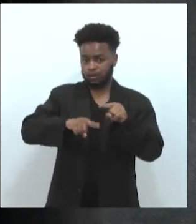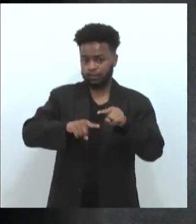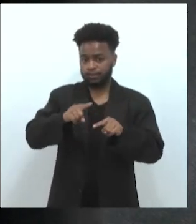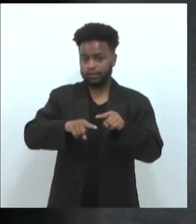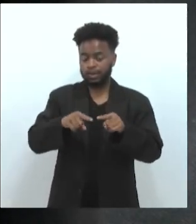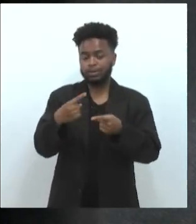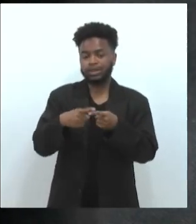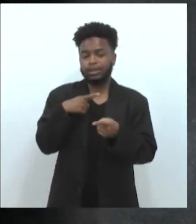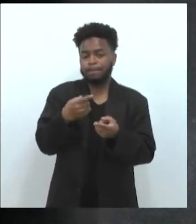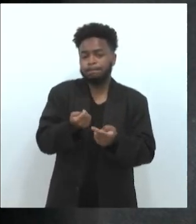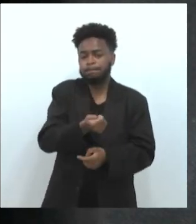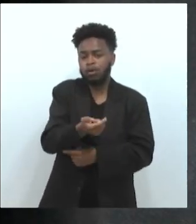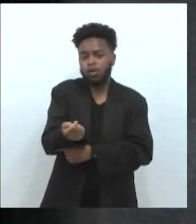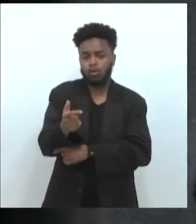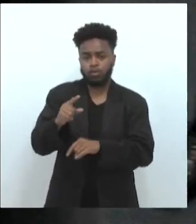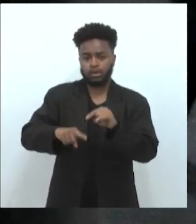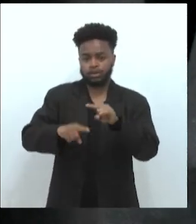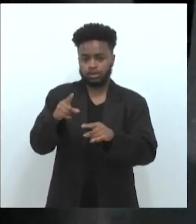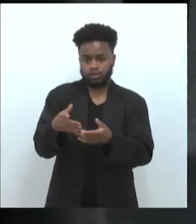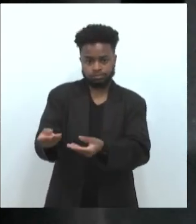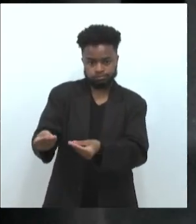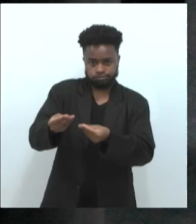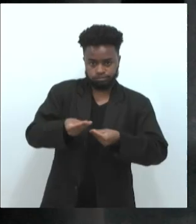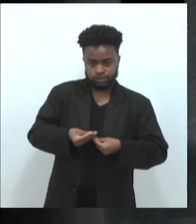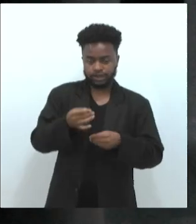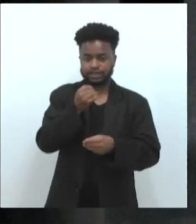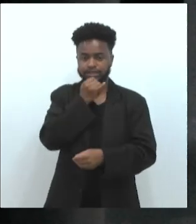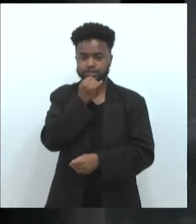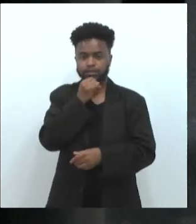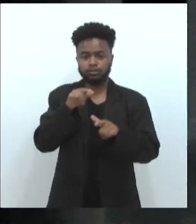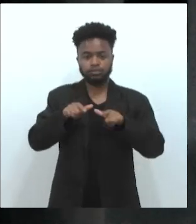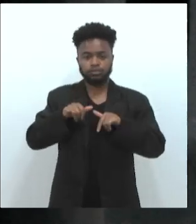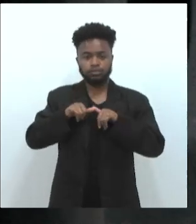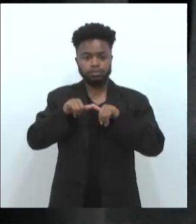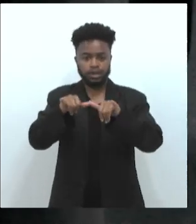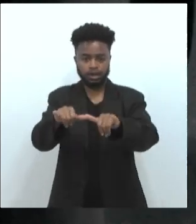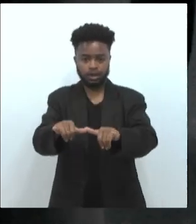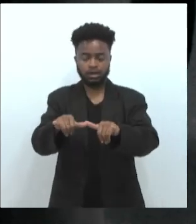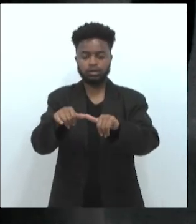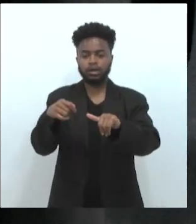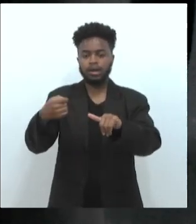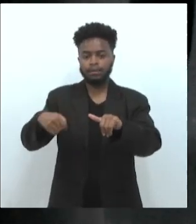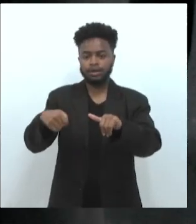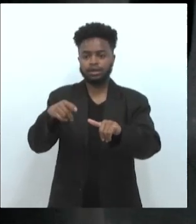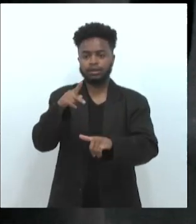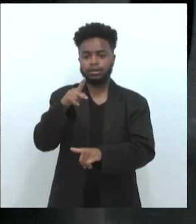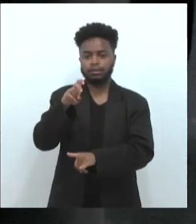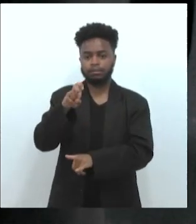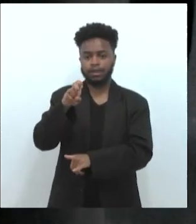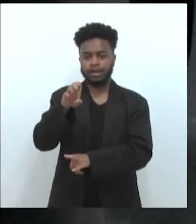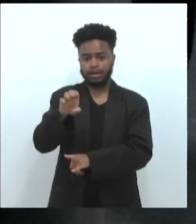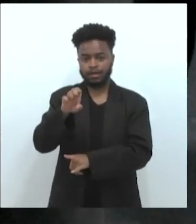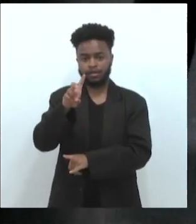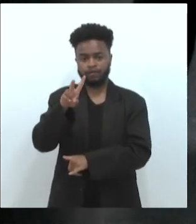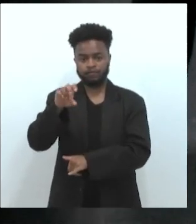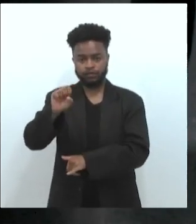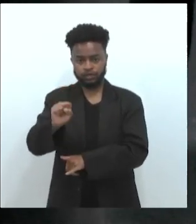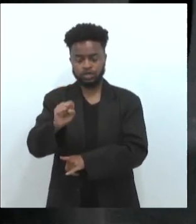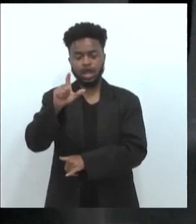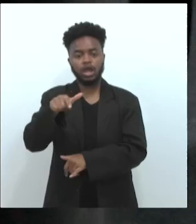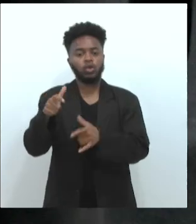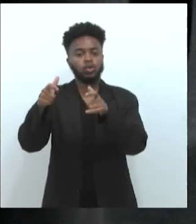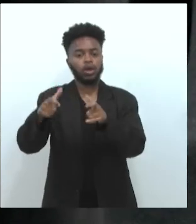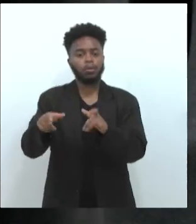recebem pouco material. Os supermercados, por exemplo, têm que instalar PEVs, que é pontos de entrega voluntária, Tia